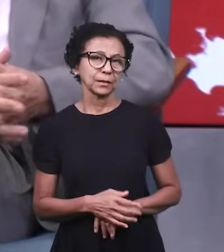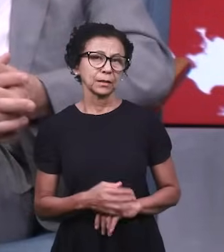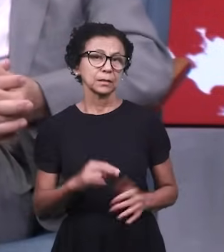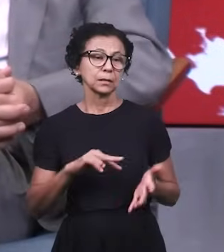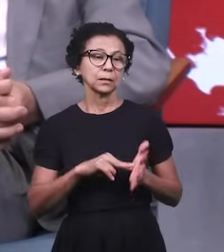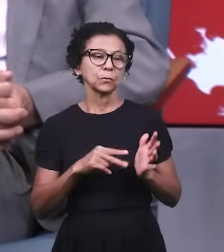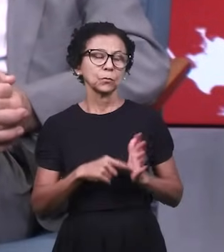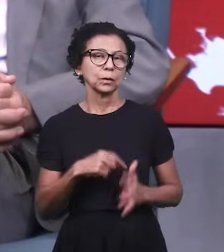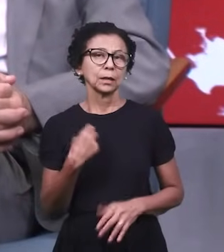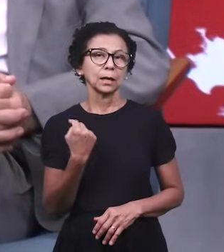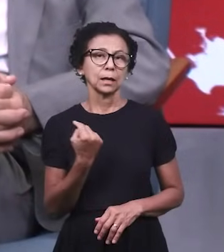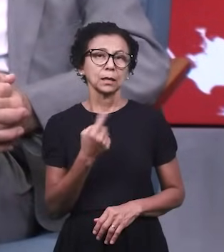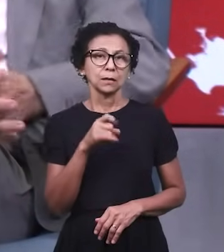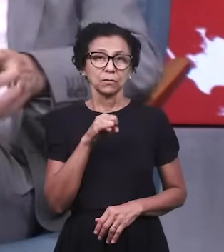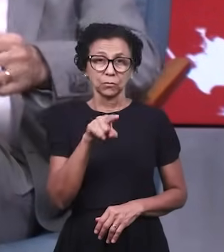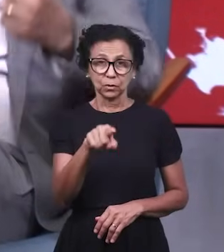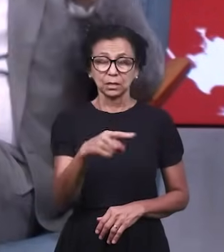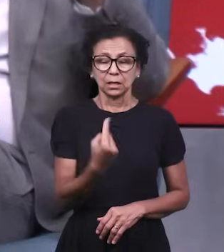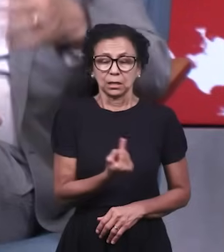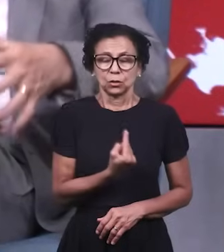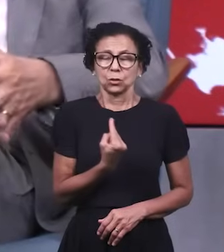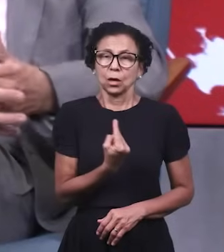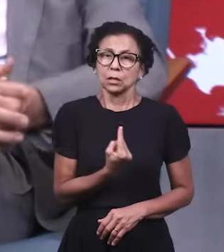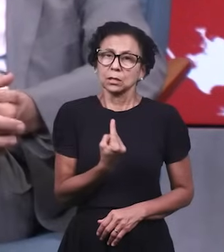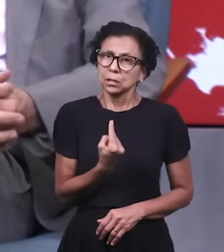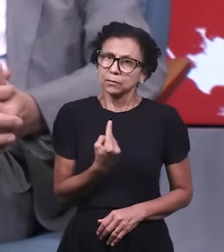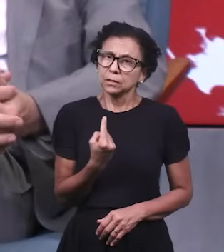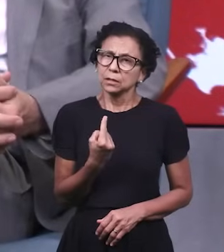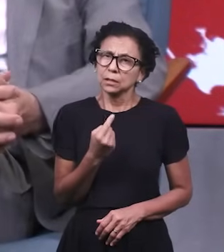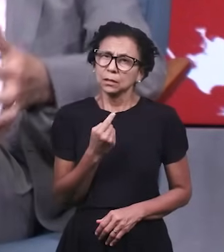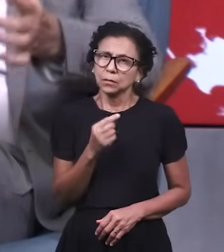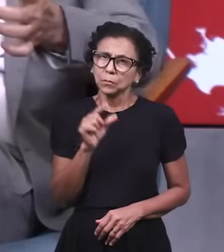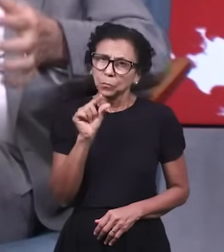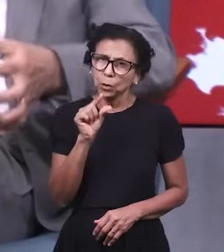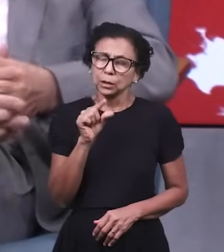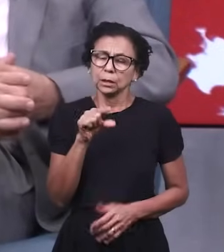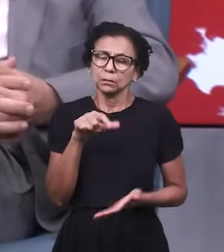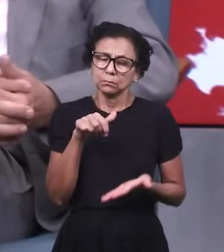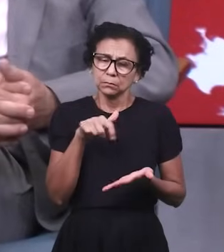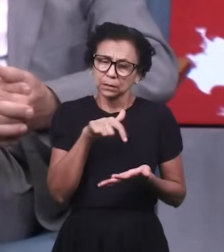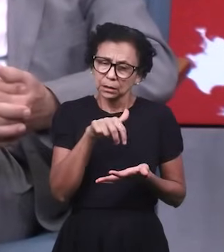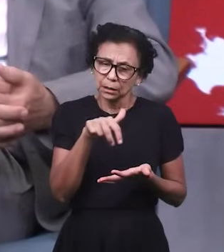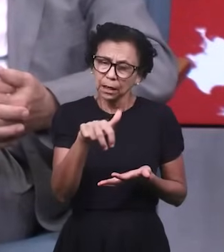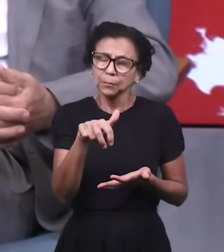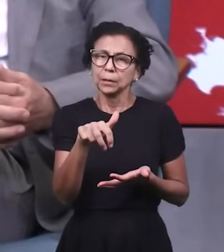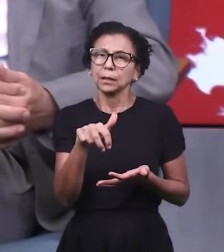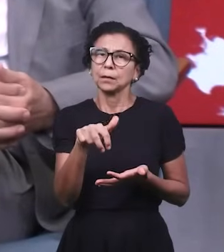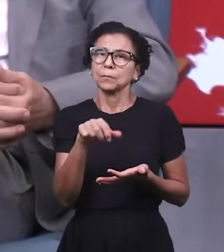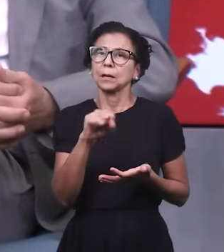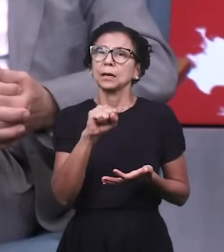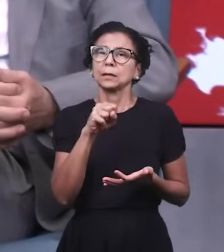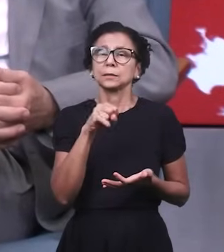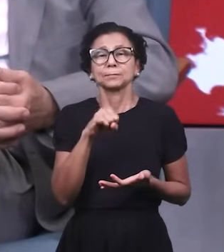pouco, mas ele afunda. Porque o lugar de Pedro era no barco. Essa experiência Pedro teve.